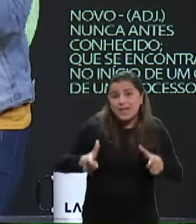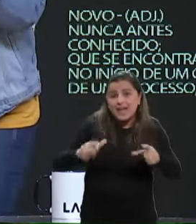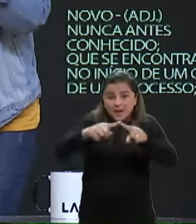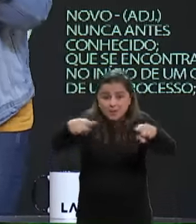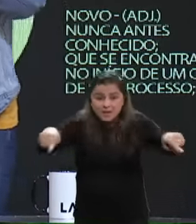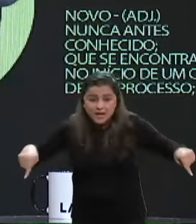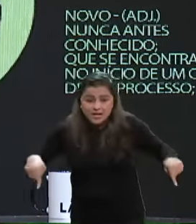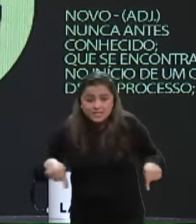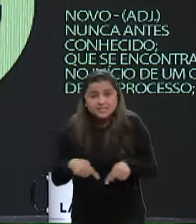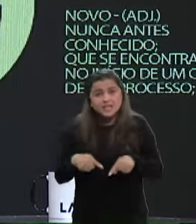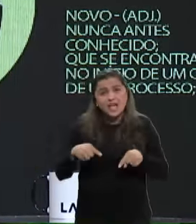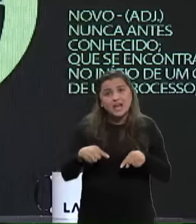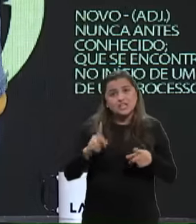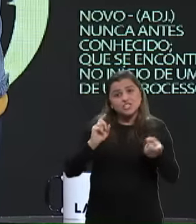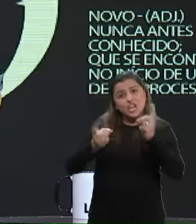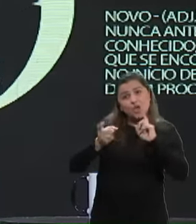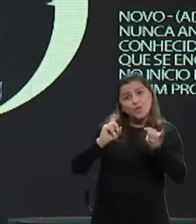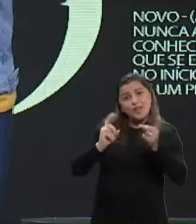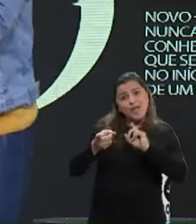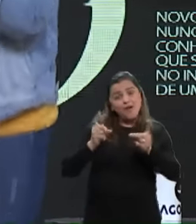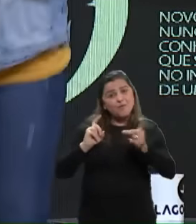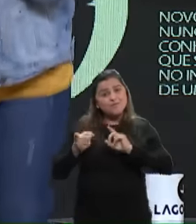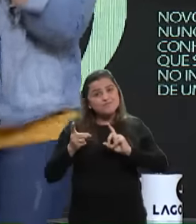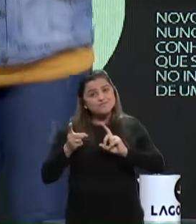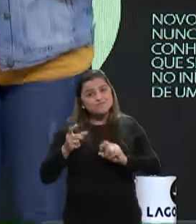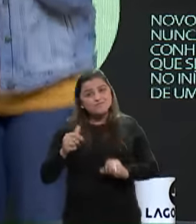para Jesus com a samaritana.